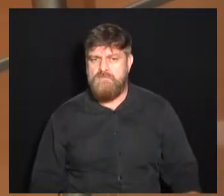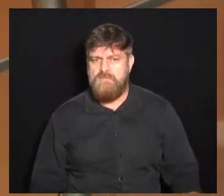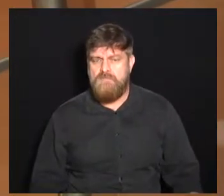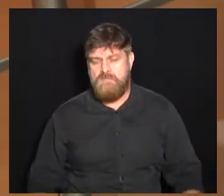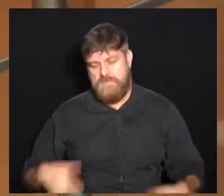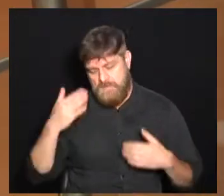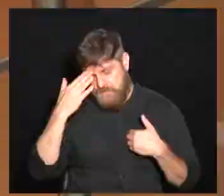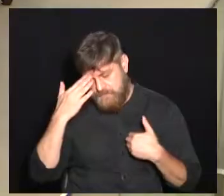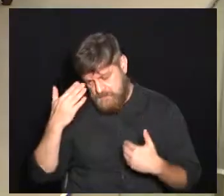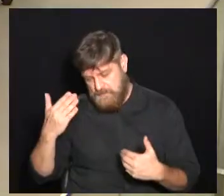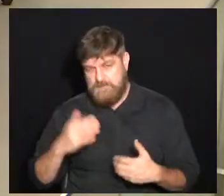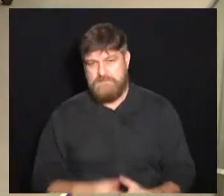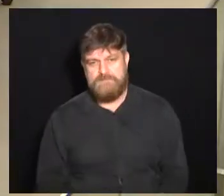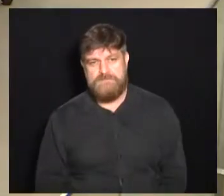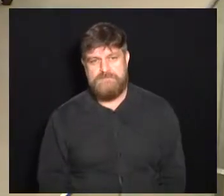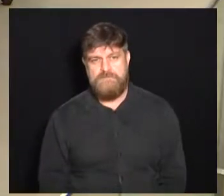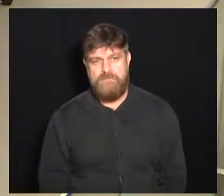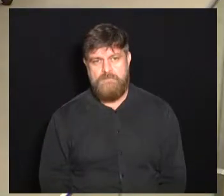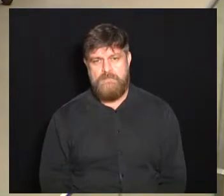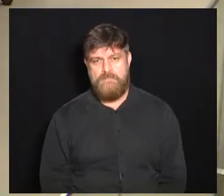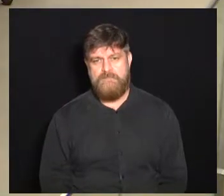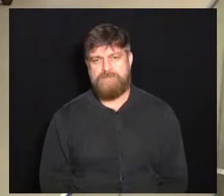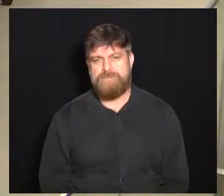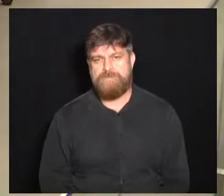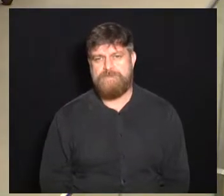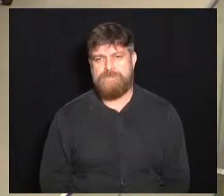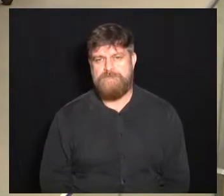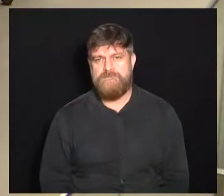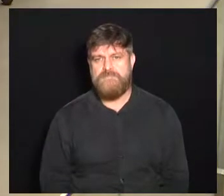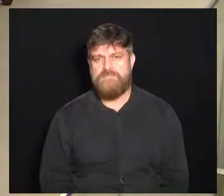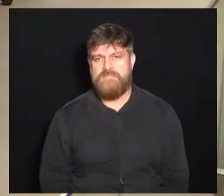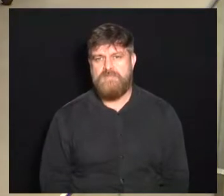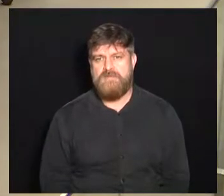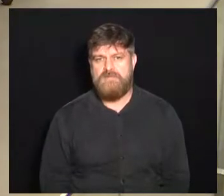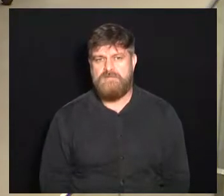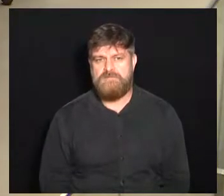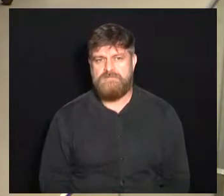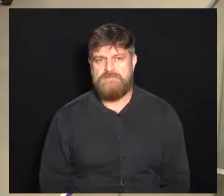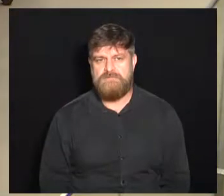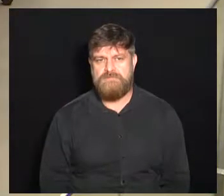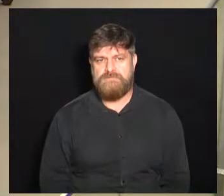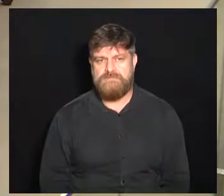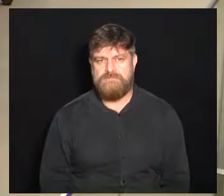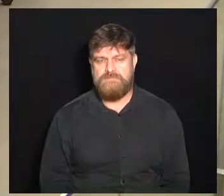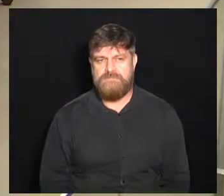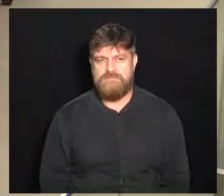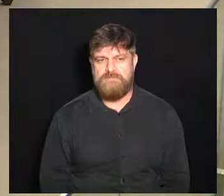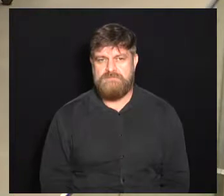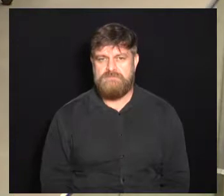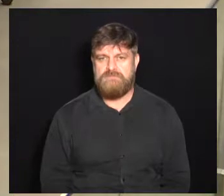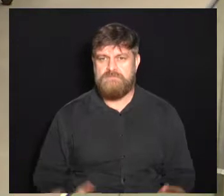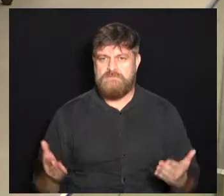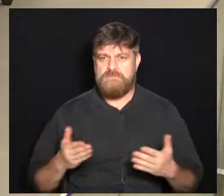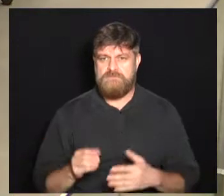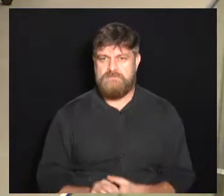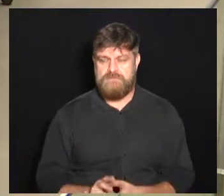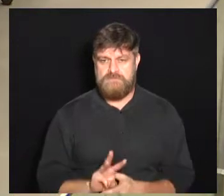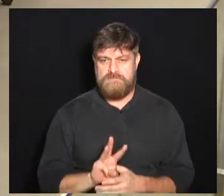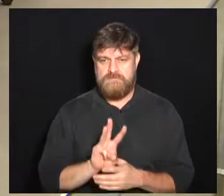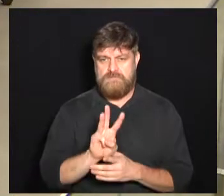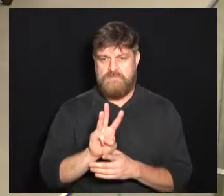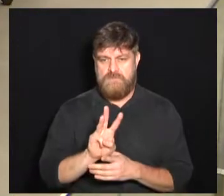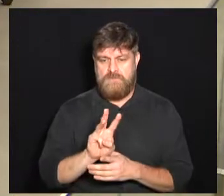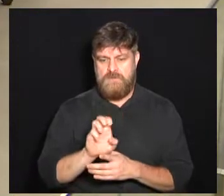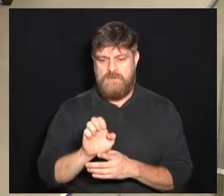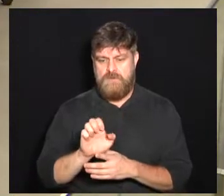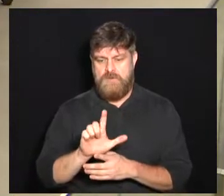Obrigada, pessoal. Obrigado, Fabiana. Então, a gente vai ouvir o Elton, e